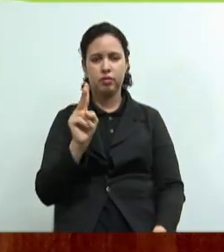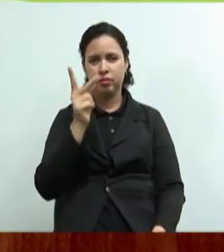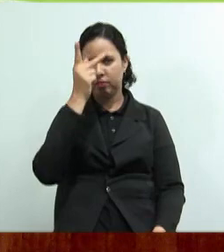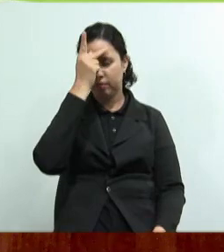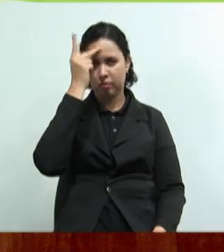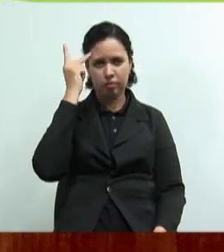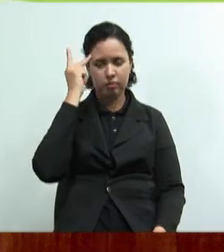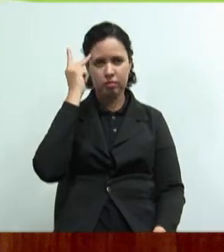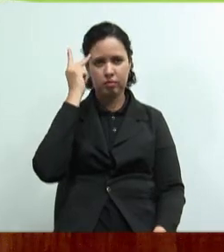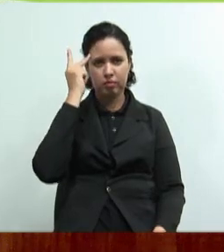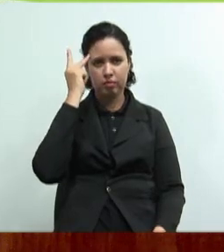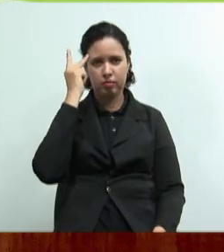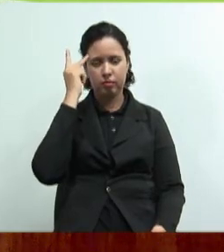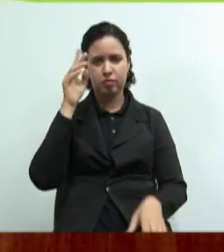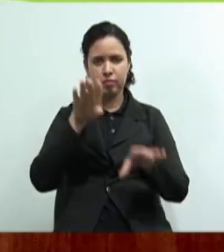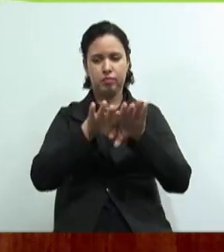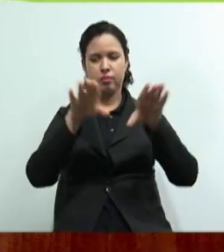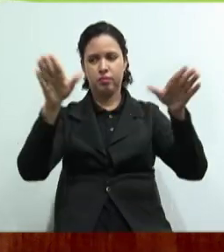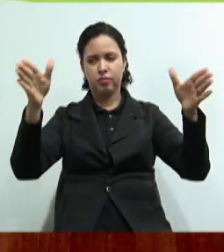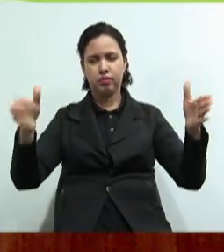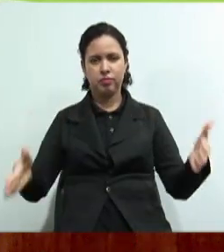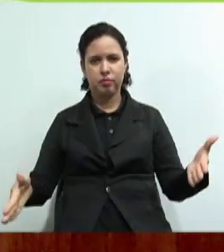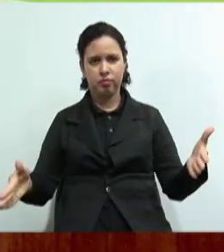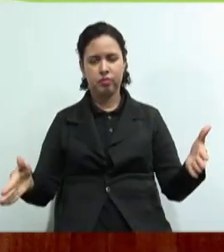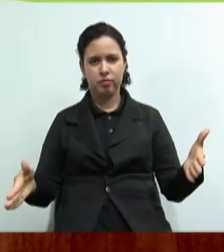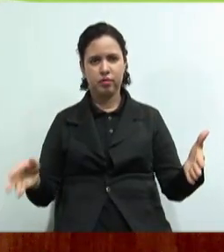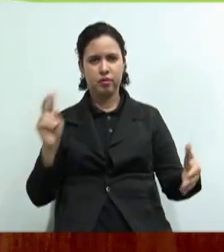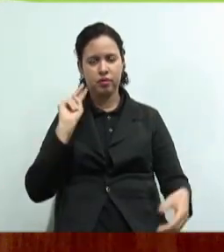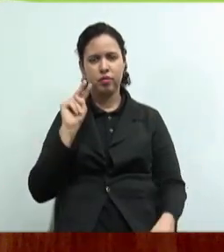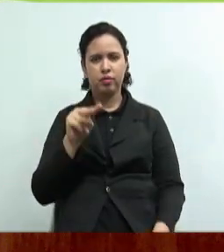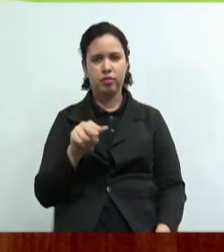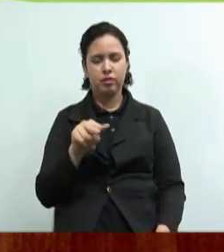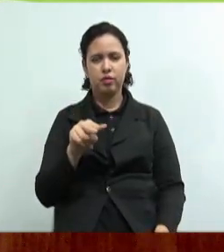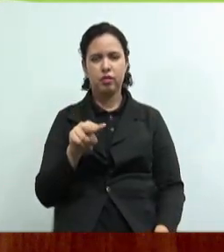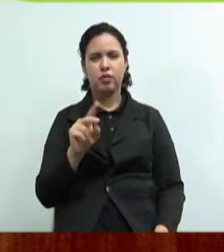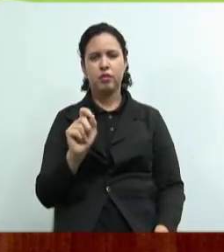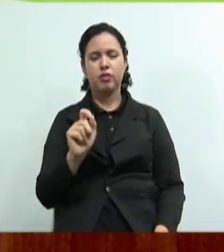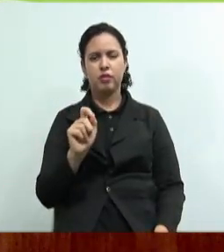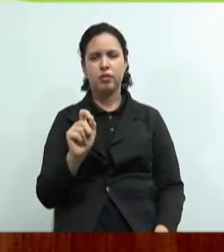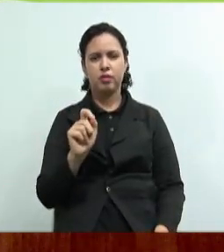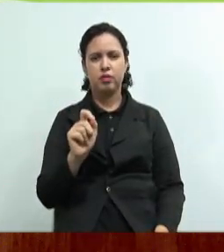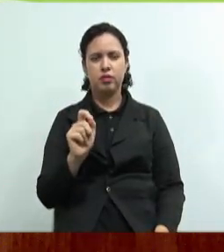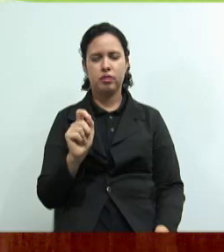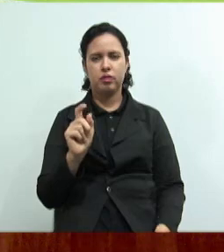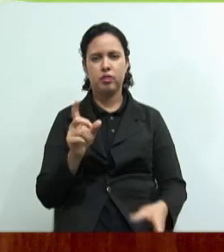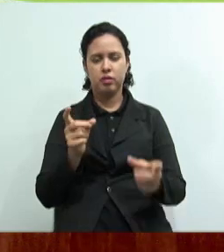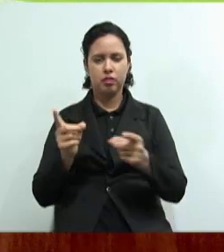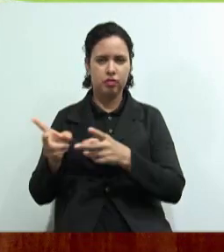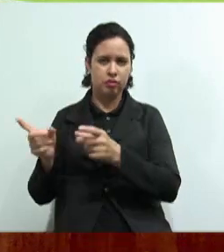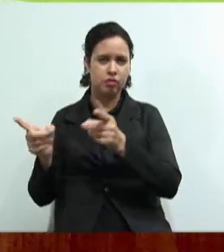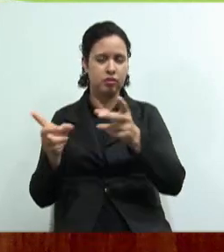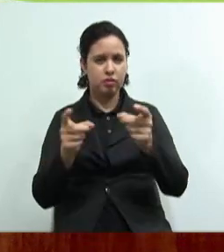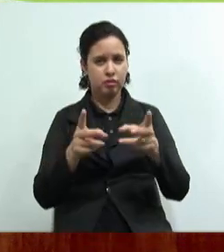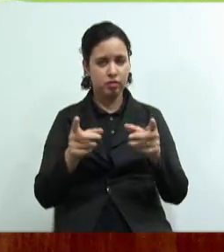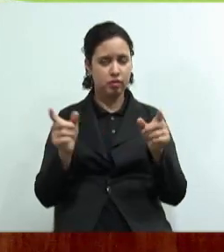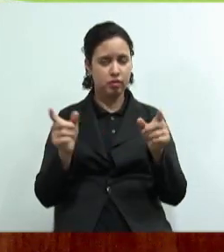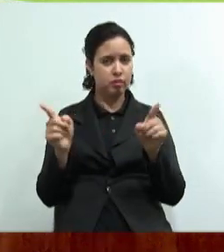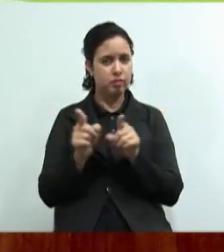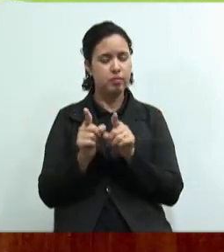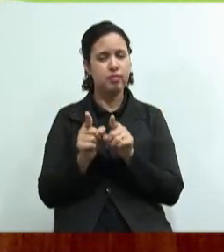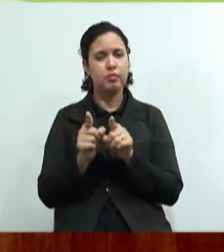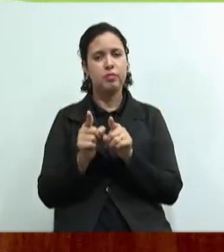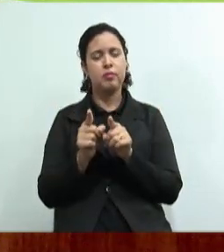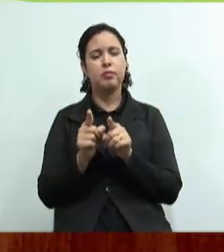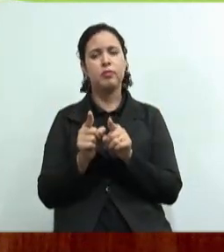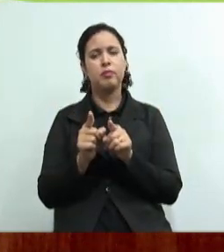com pequenas bancas, com pequenos negócios, não quer dizer que elas sejam comerciantes ou negociantes pequenos. Quer